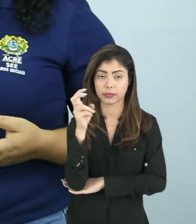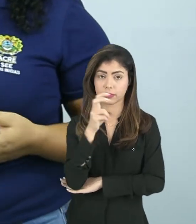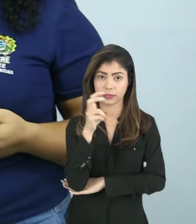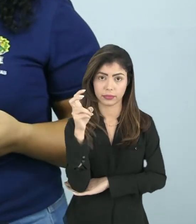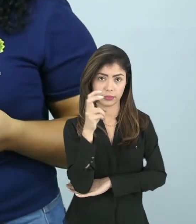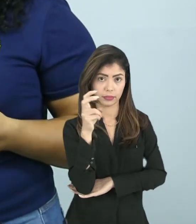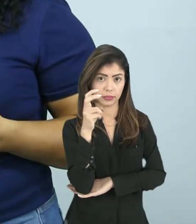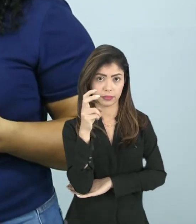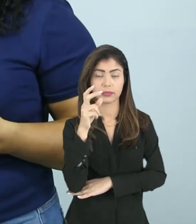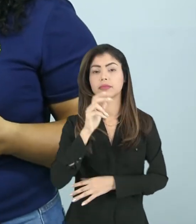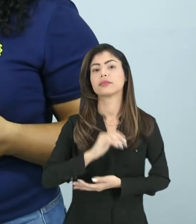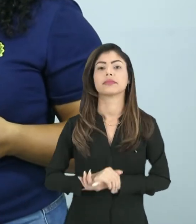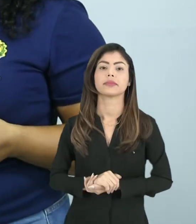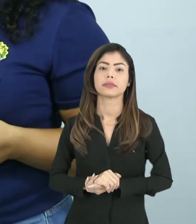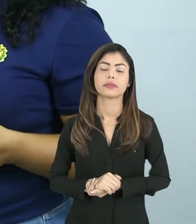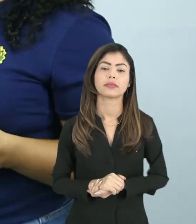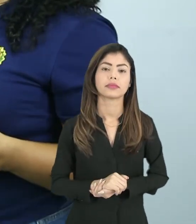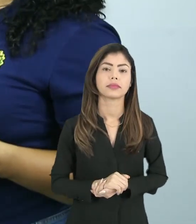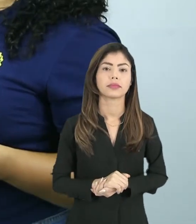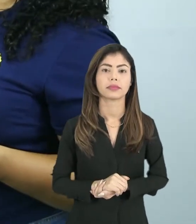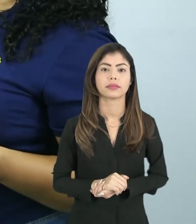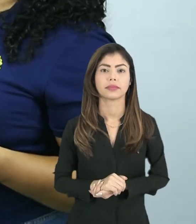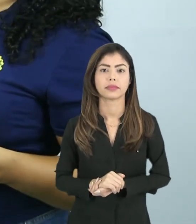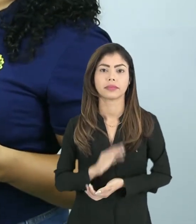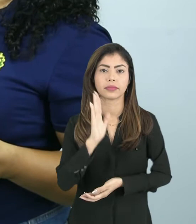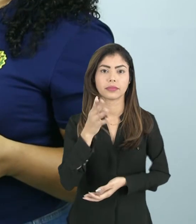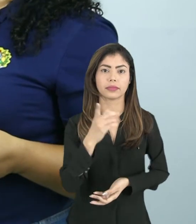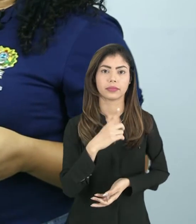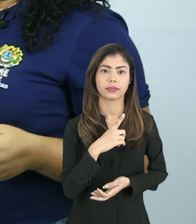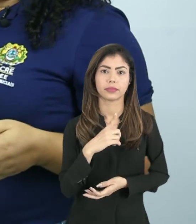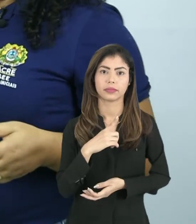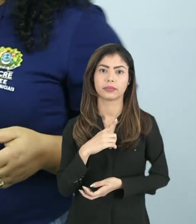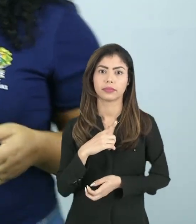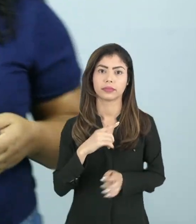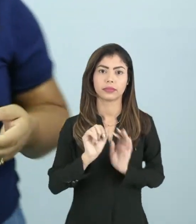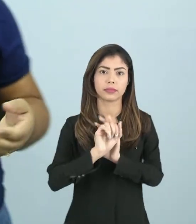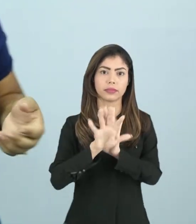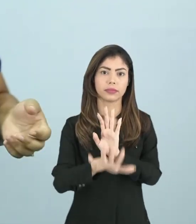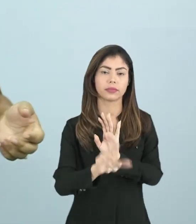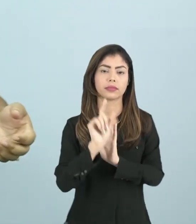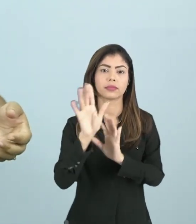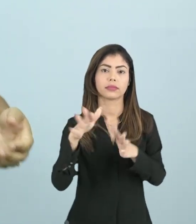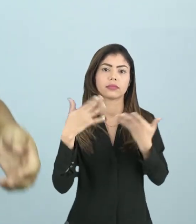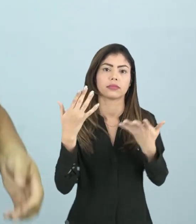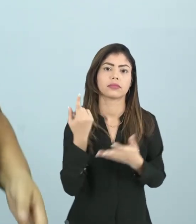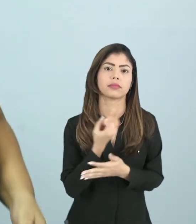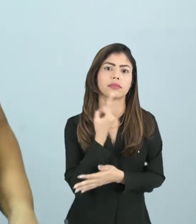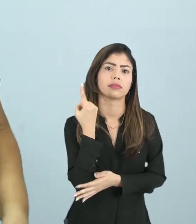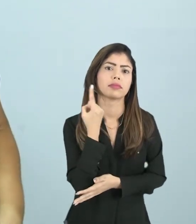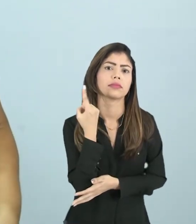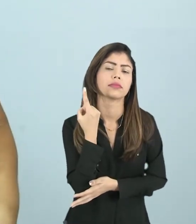cinco partes. Então eu já tenho a sombra e agora qual é